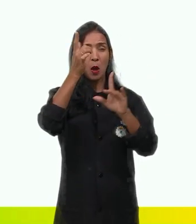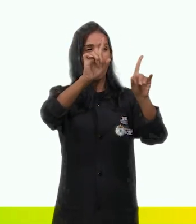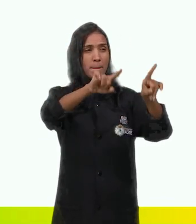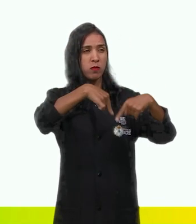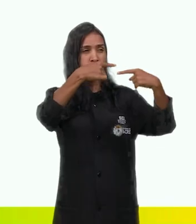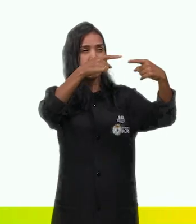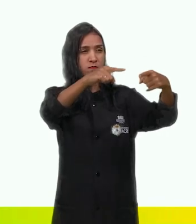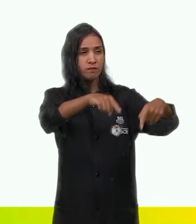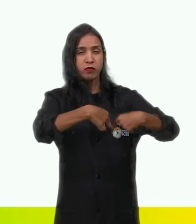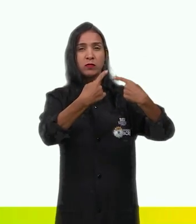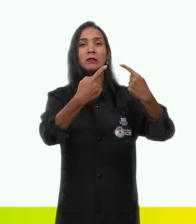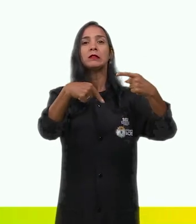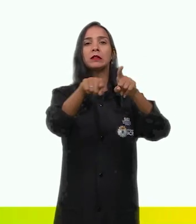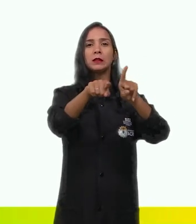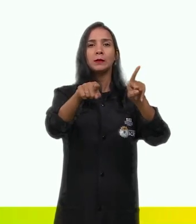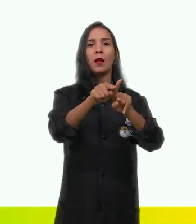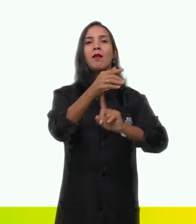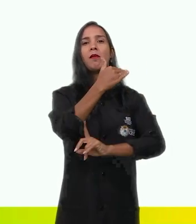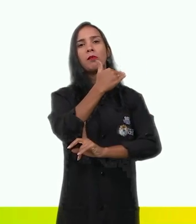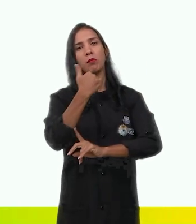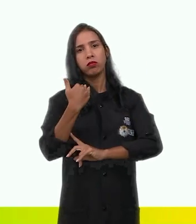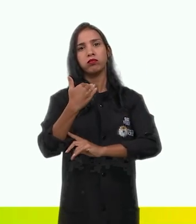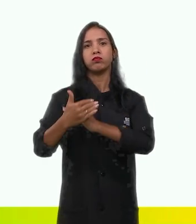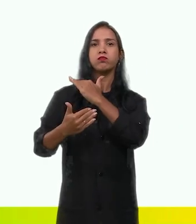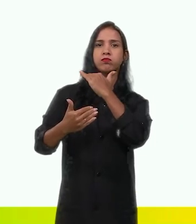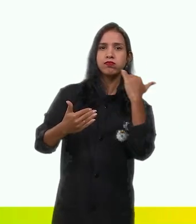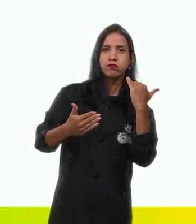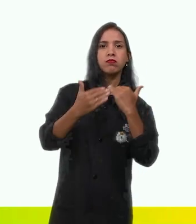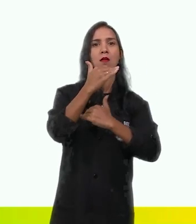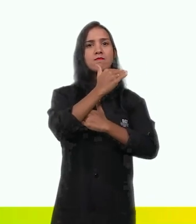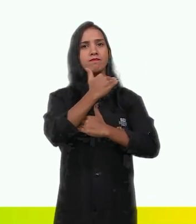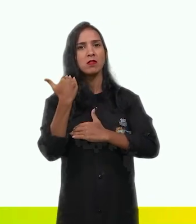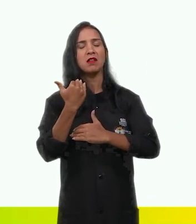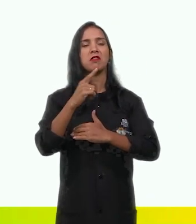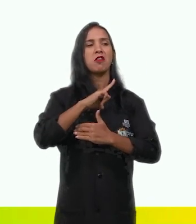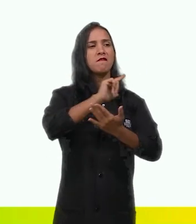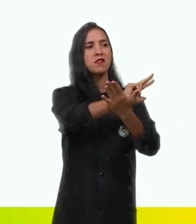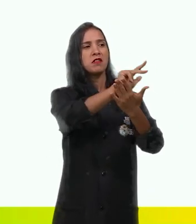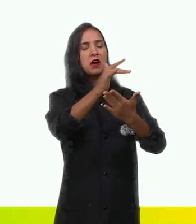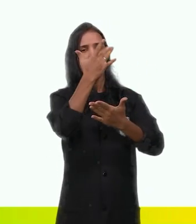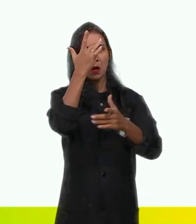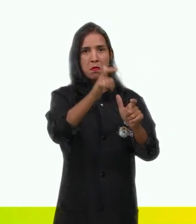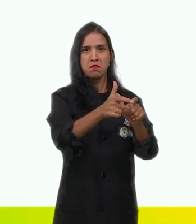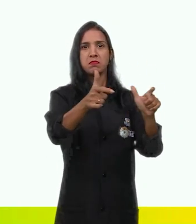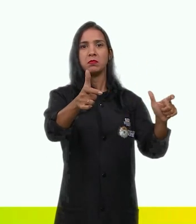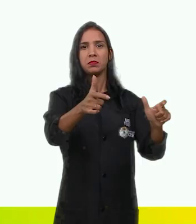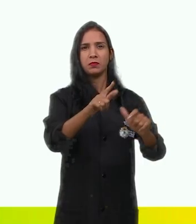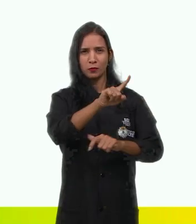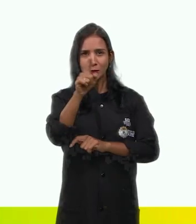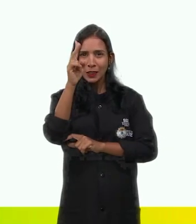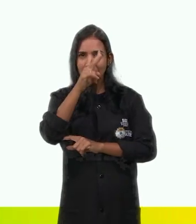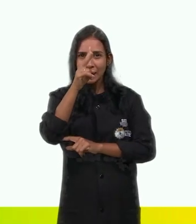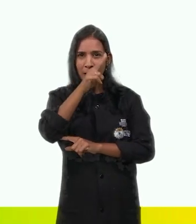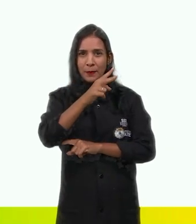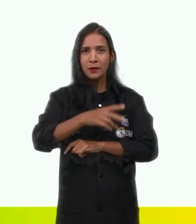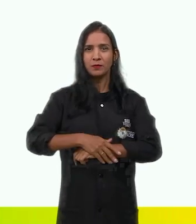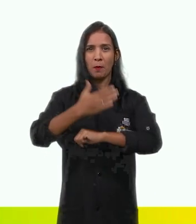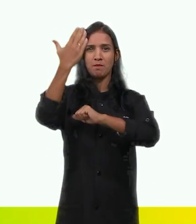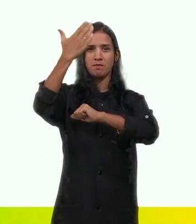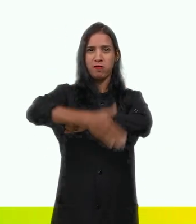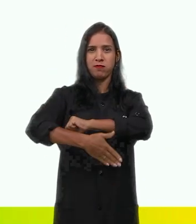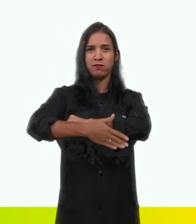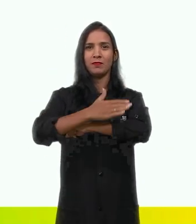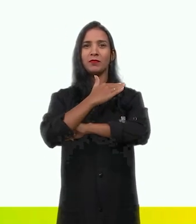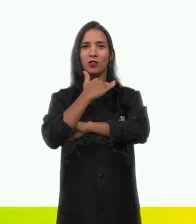foram guilhotinados. Você lembra da guilhotina, não lembra? Pois é. Então, a Revolução Francesa deixou